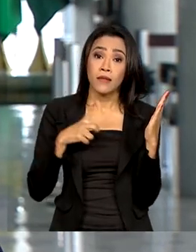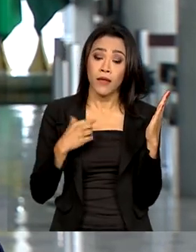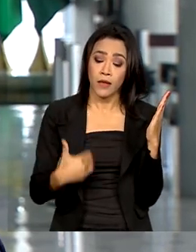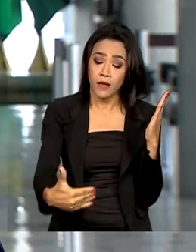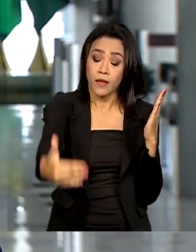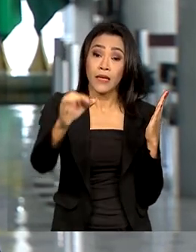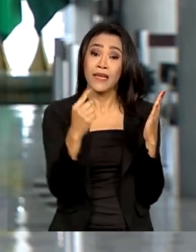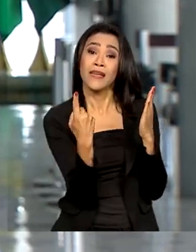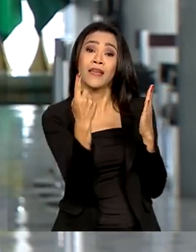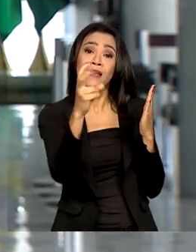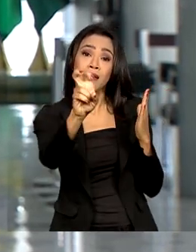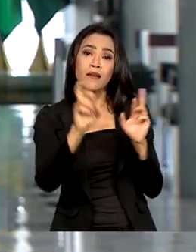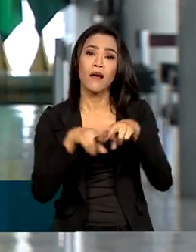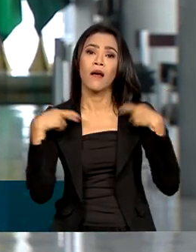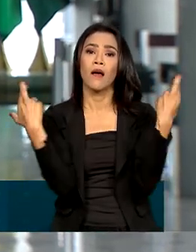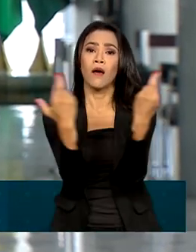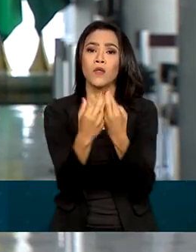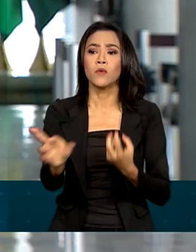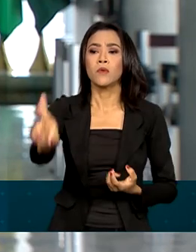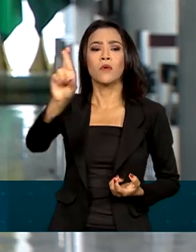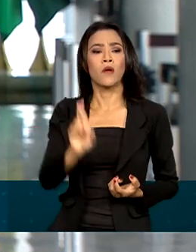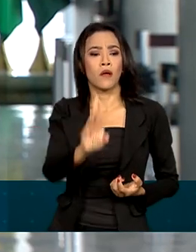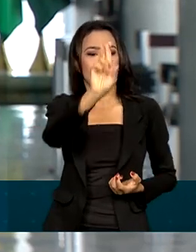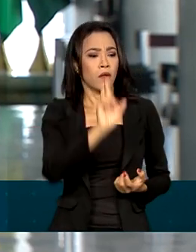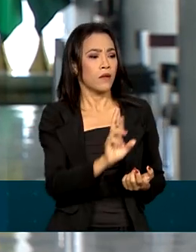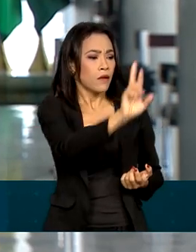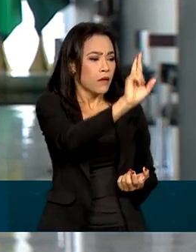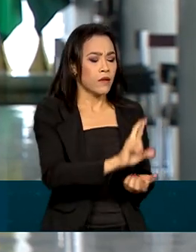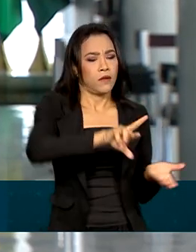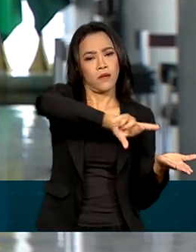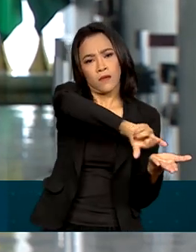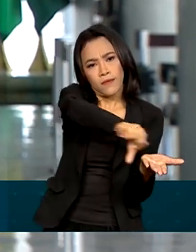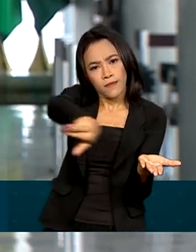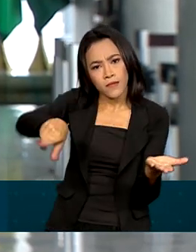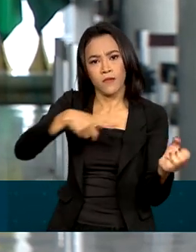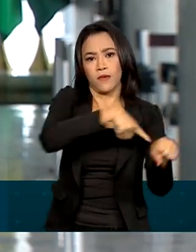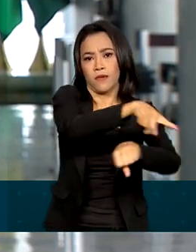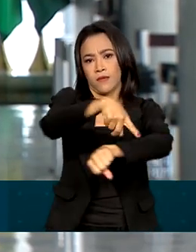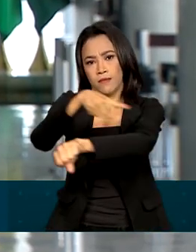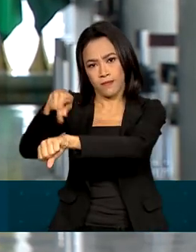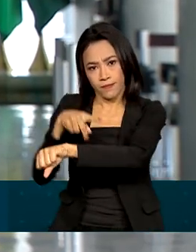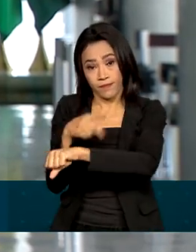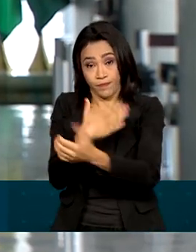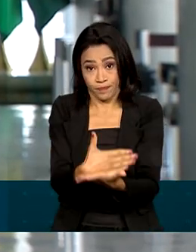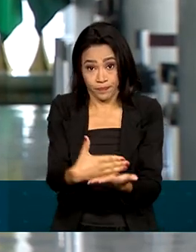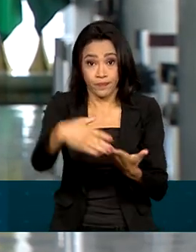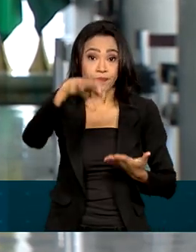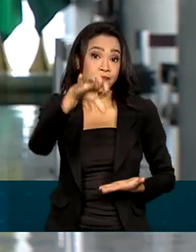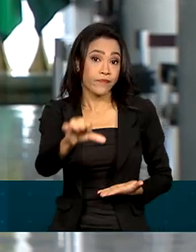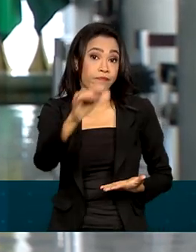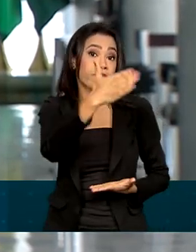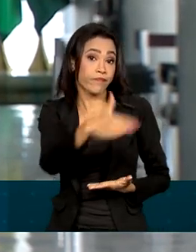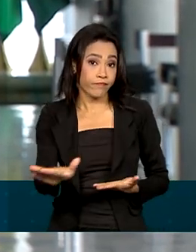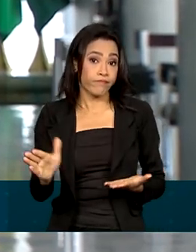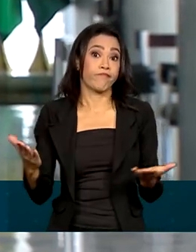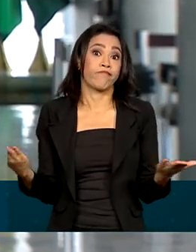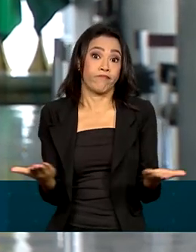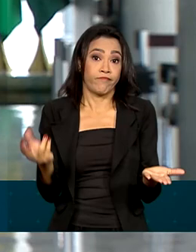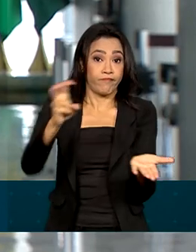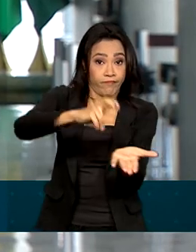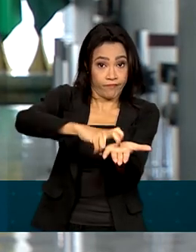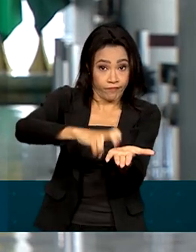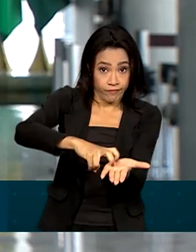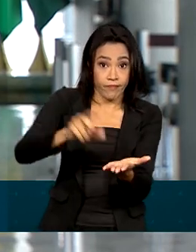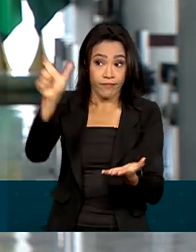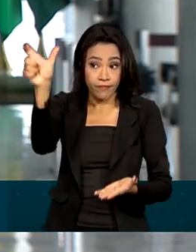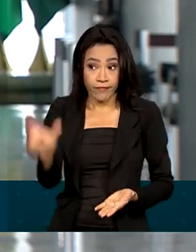reuniões bilaterais com representantes, né, de diversos países, né? Começa às 9h30, agora da manhã, com o rei Felipe